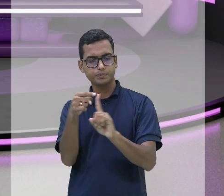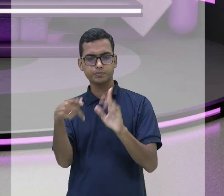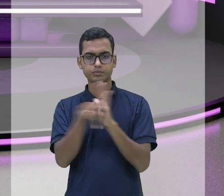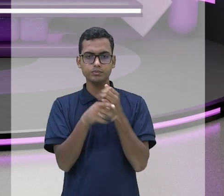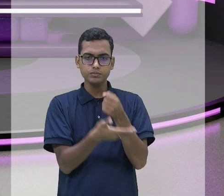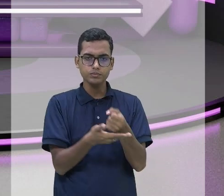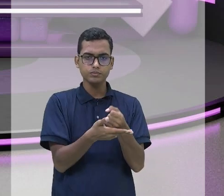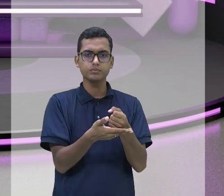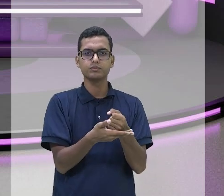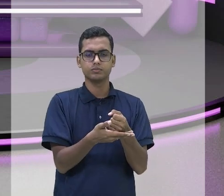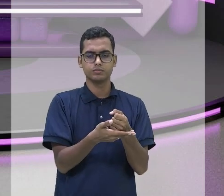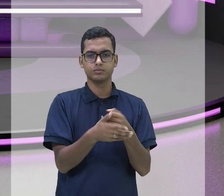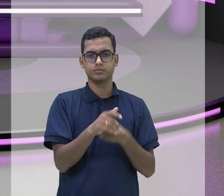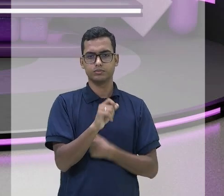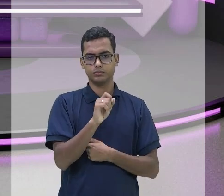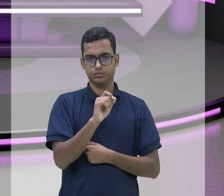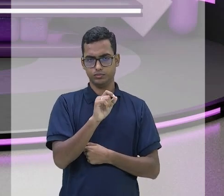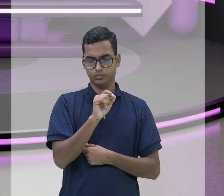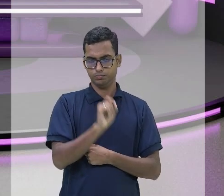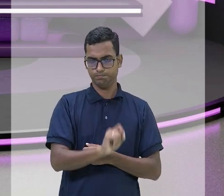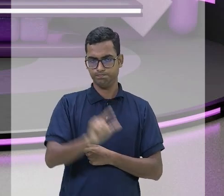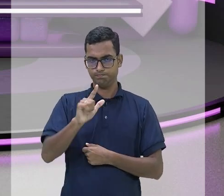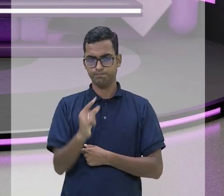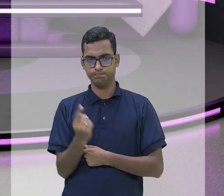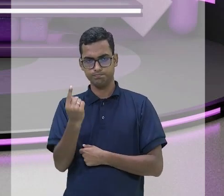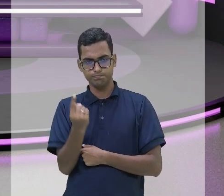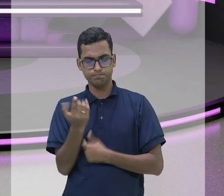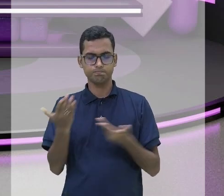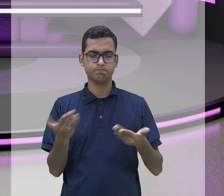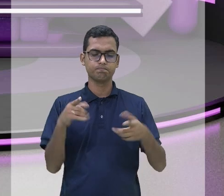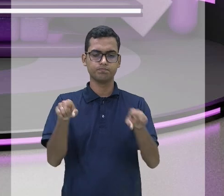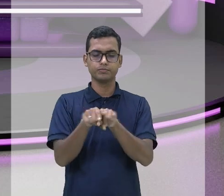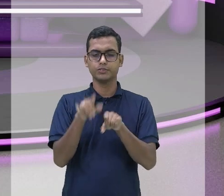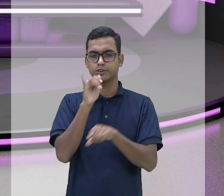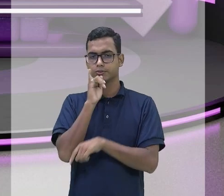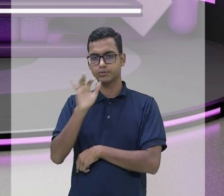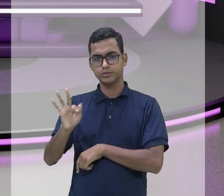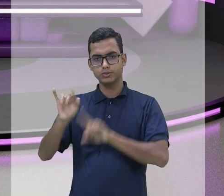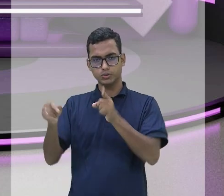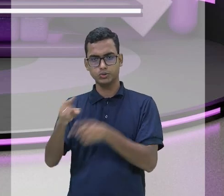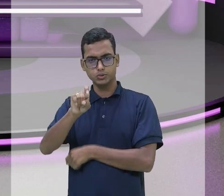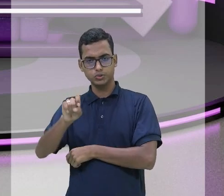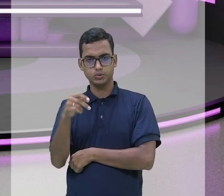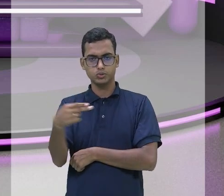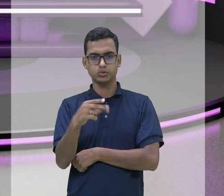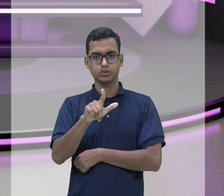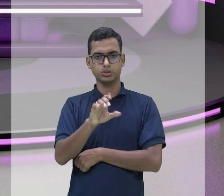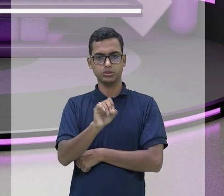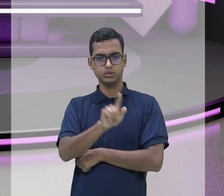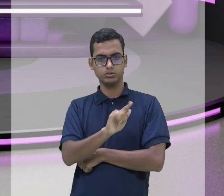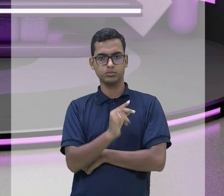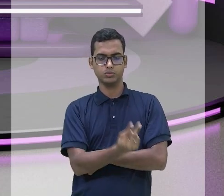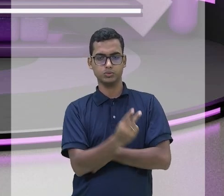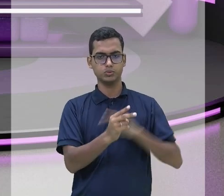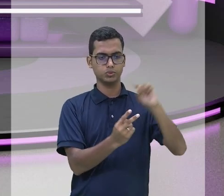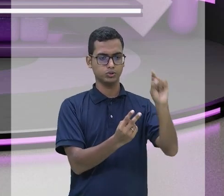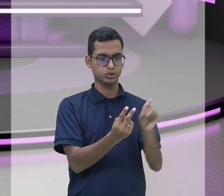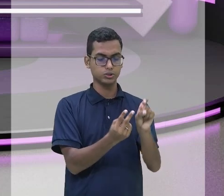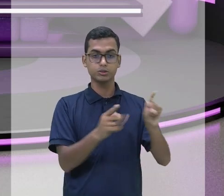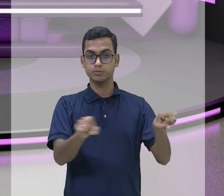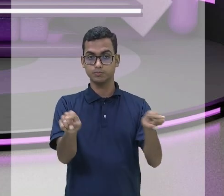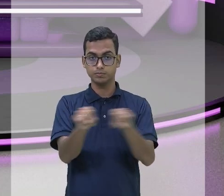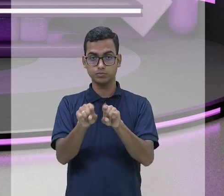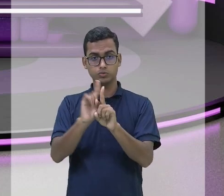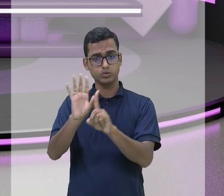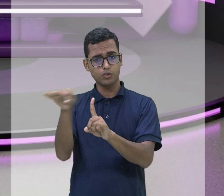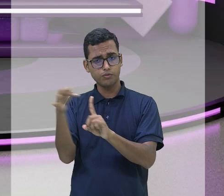maior do que 1. Por exemplo, a gente tem a função f de x igual ao logaritmo de x na base 2, é um tipo de função que a gente